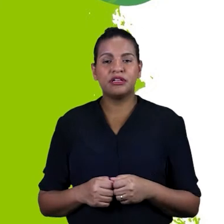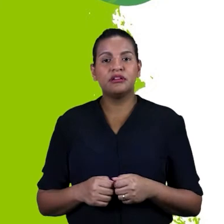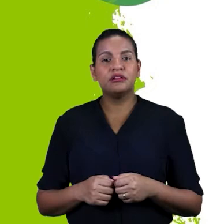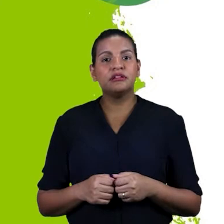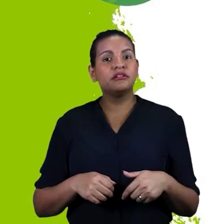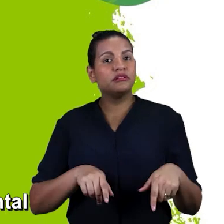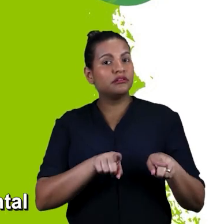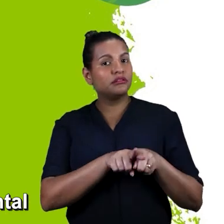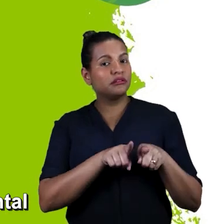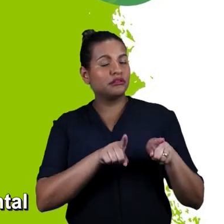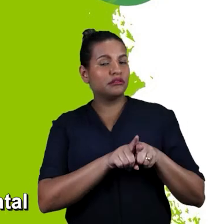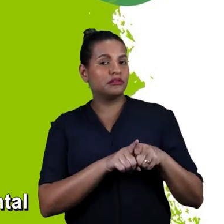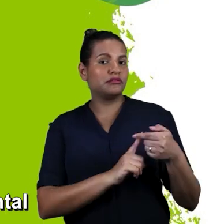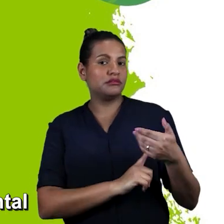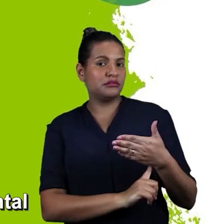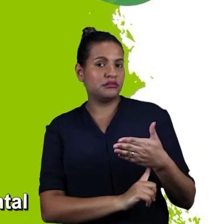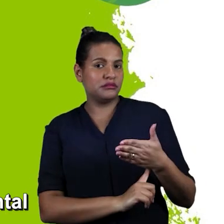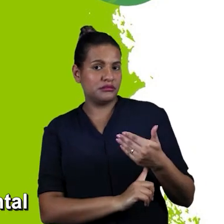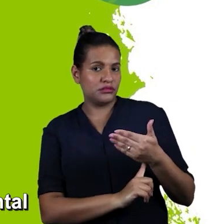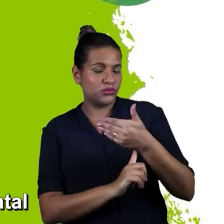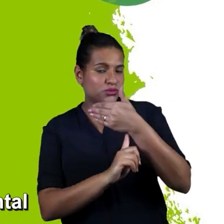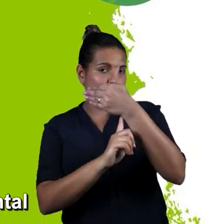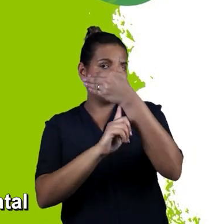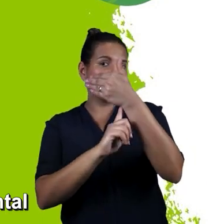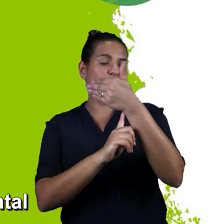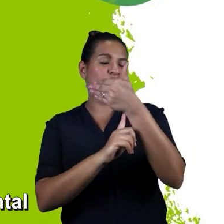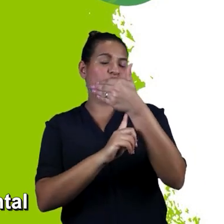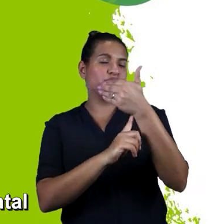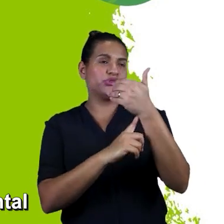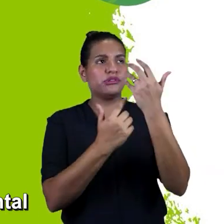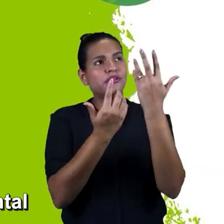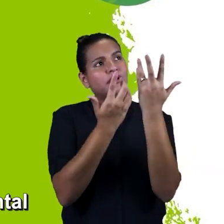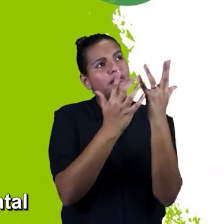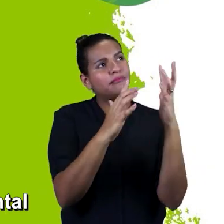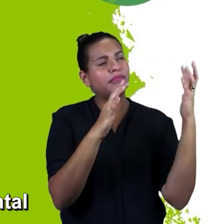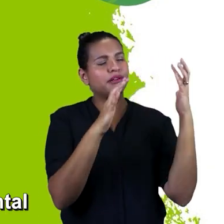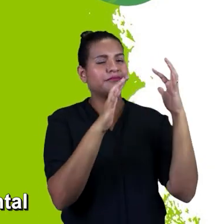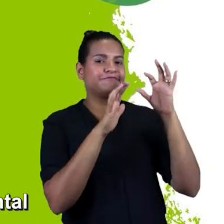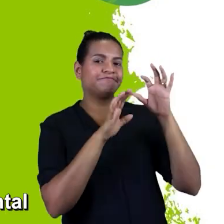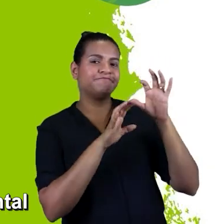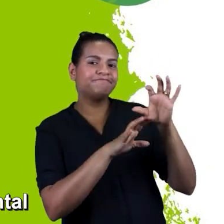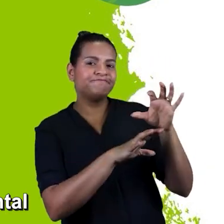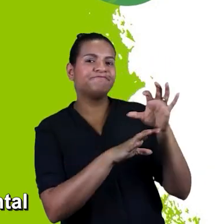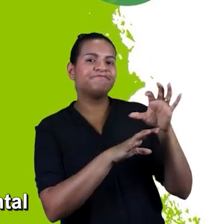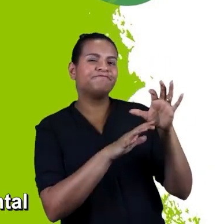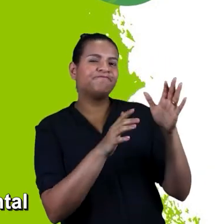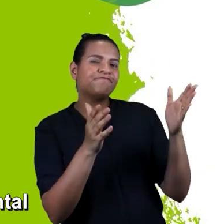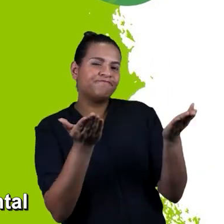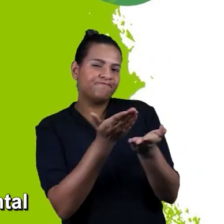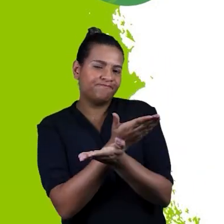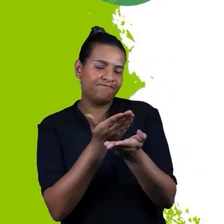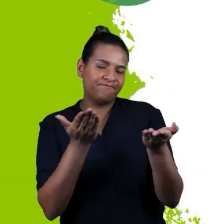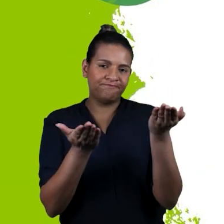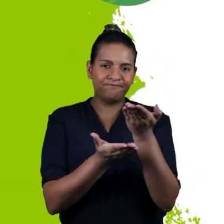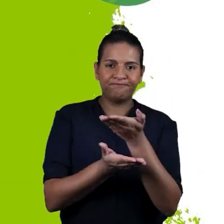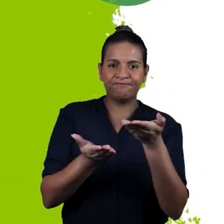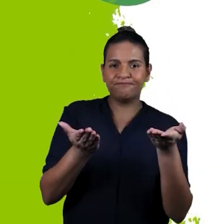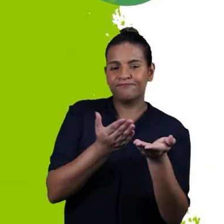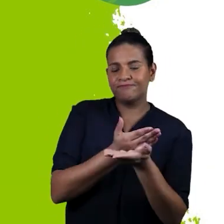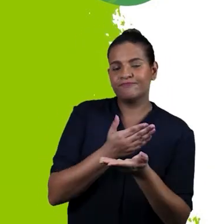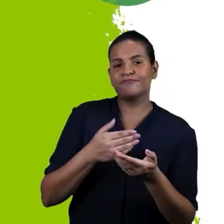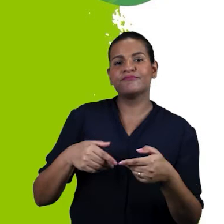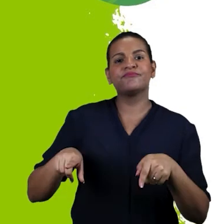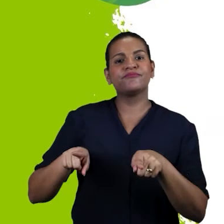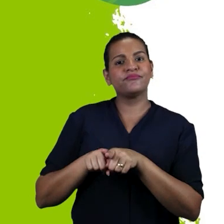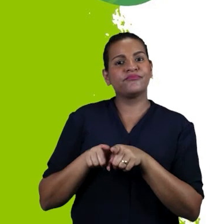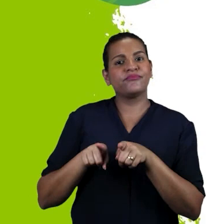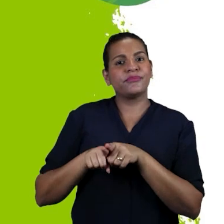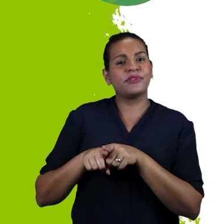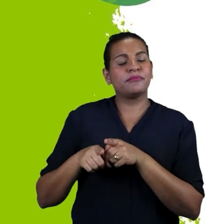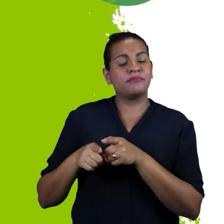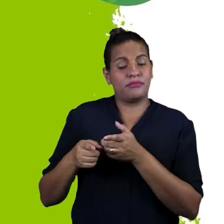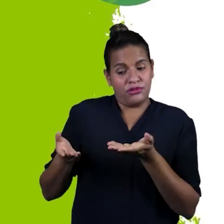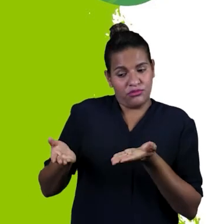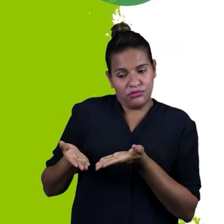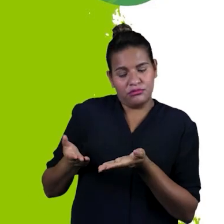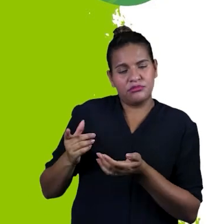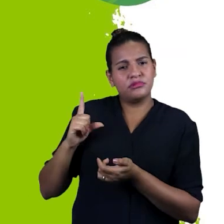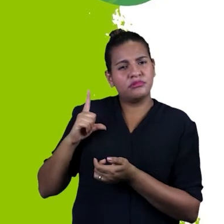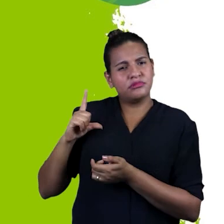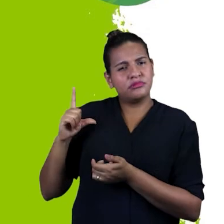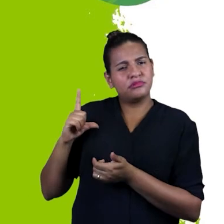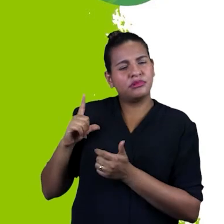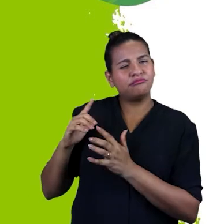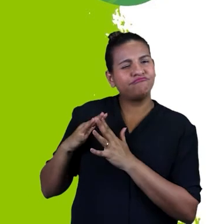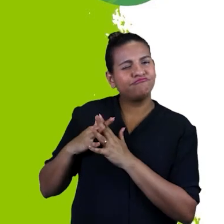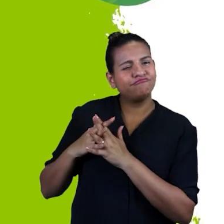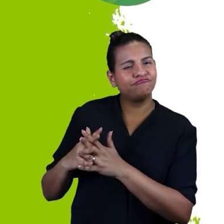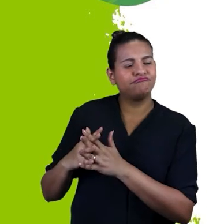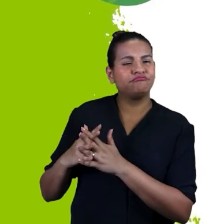certo? E também essa relação da tecnologia, do impacto ambiental e do conflito de